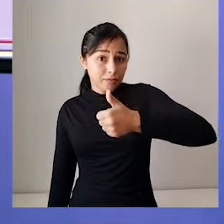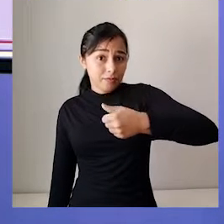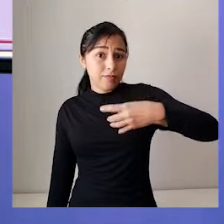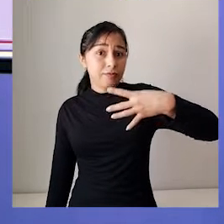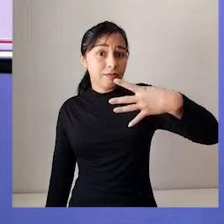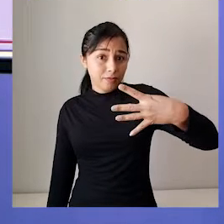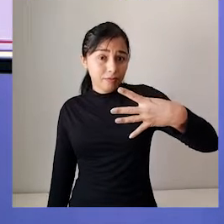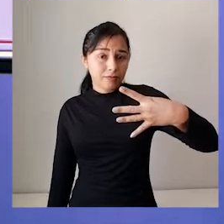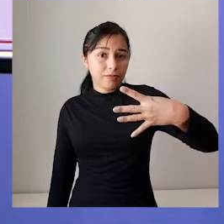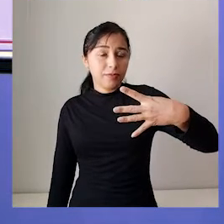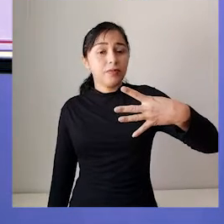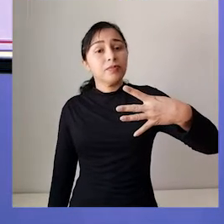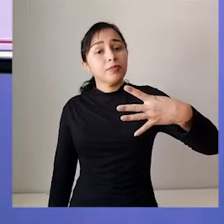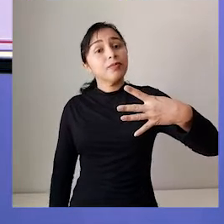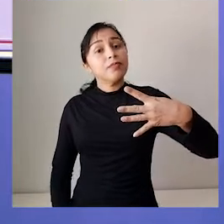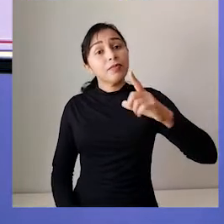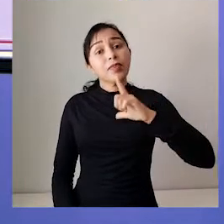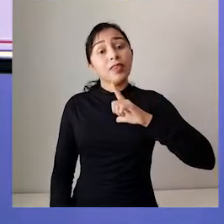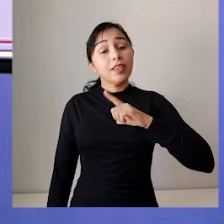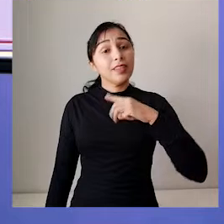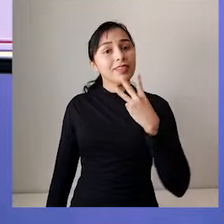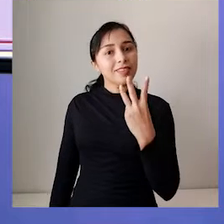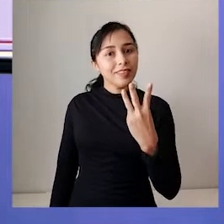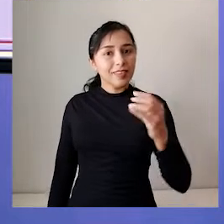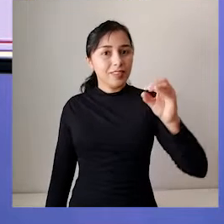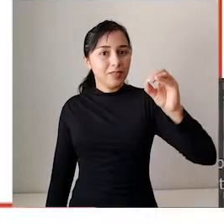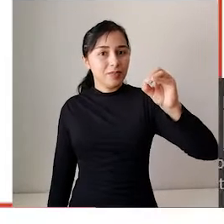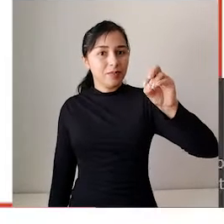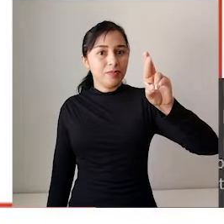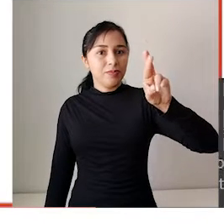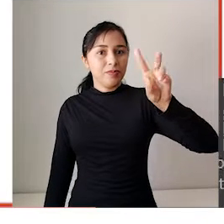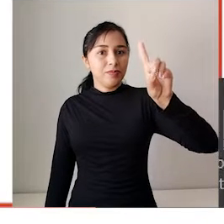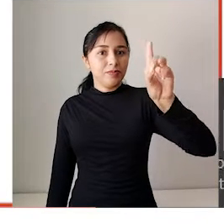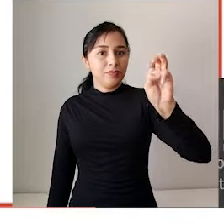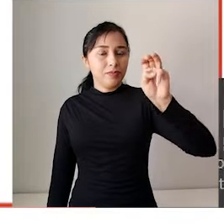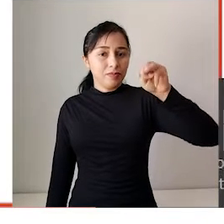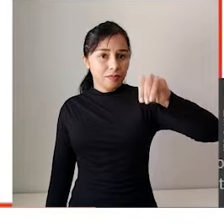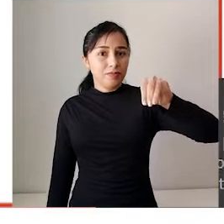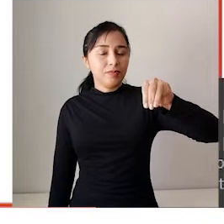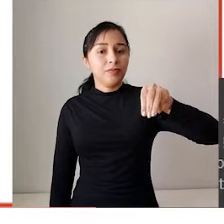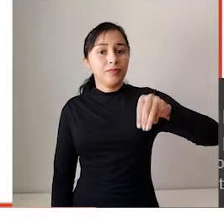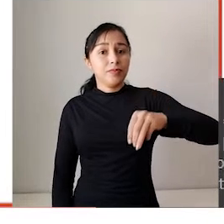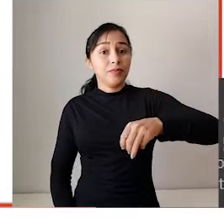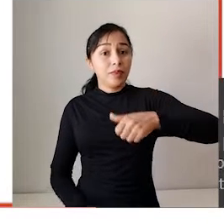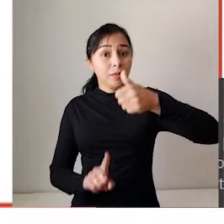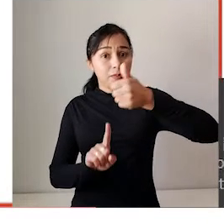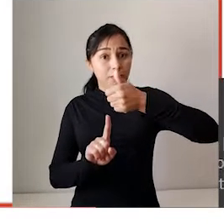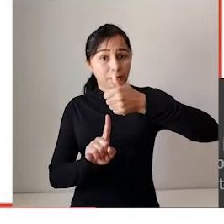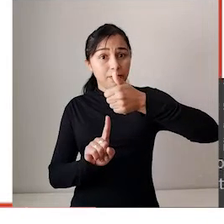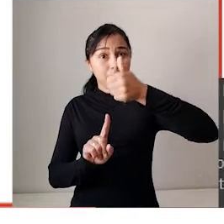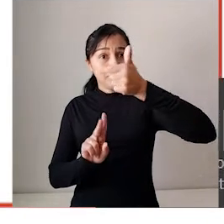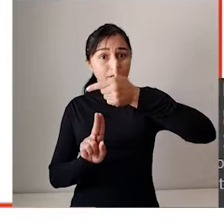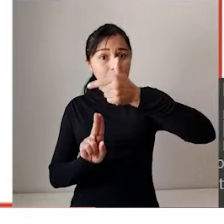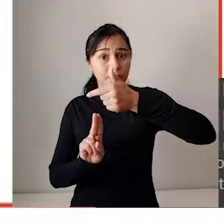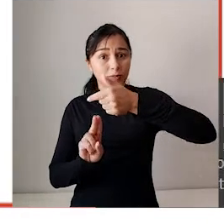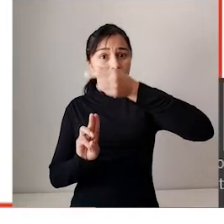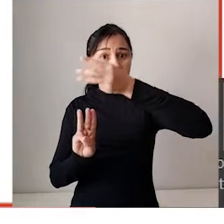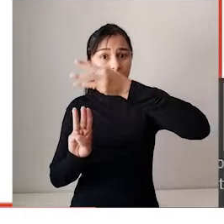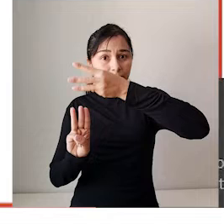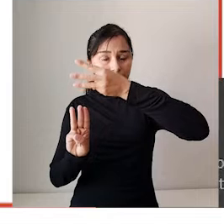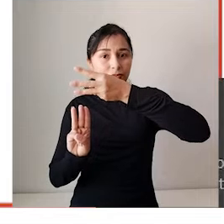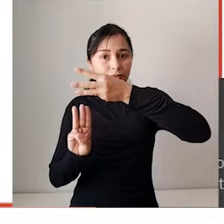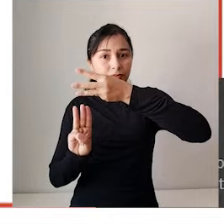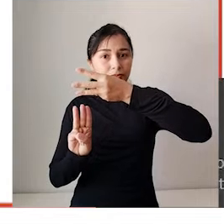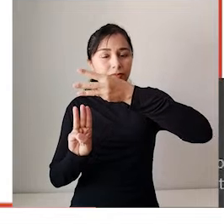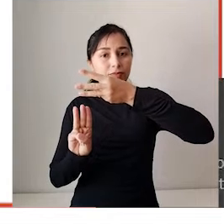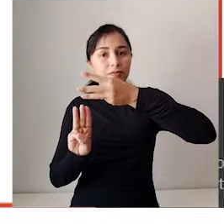o 1 e o 2, portanto, ele tem 3 ordens. Nós vamos começar a distribuição desses algarismos sempre